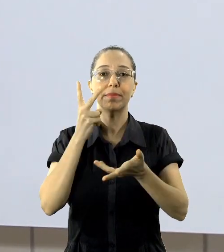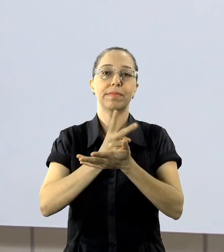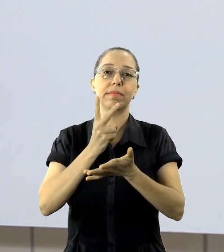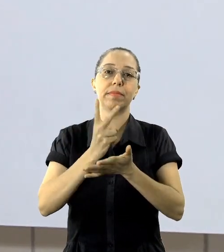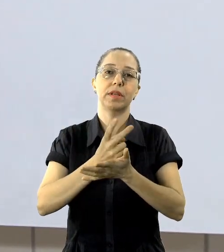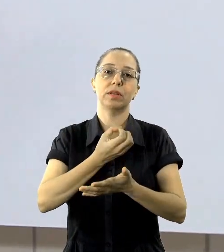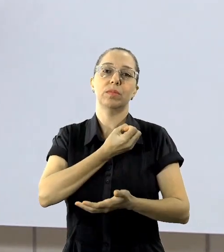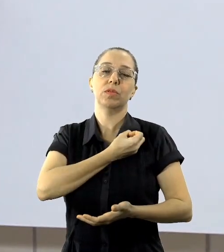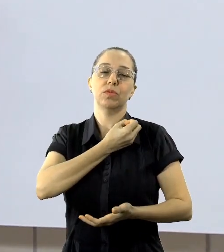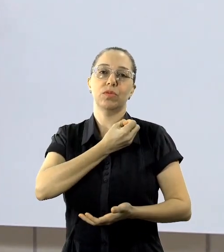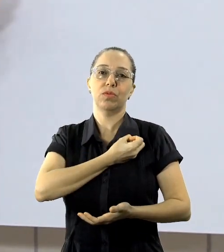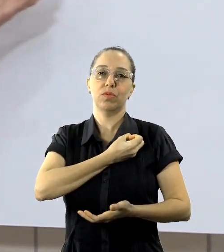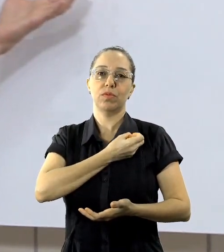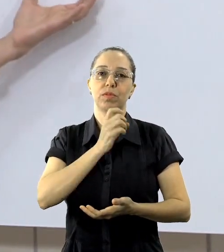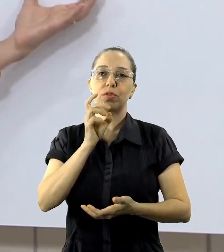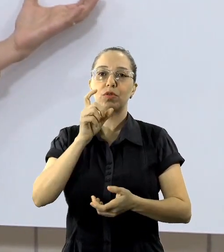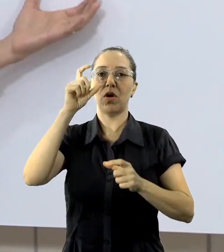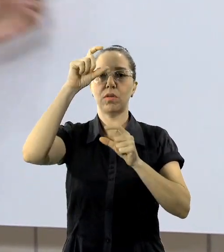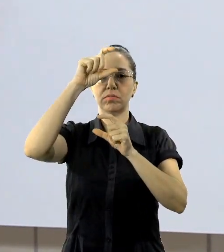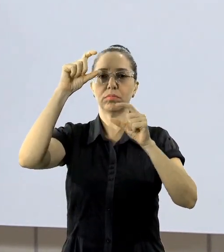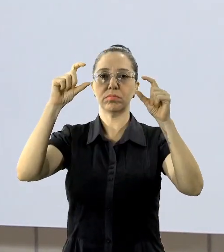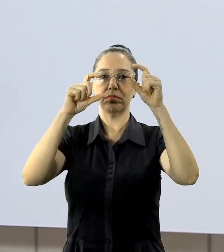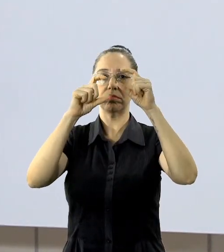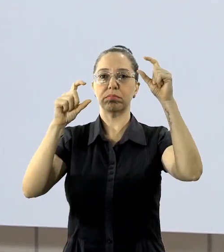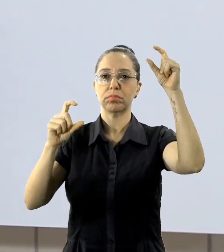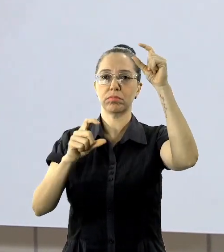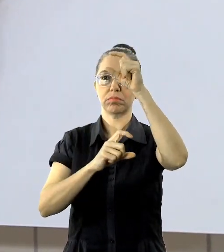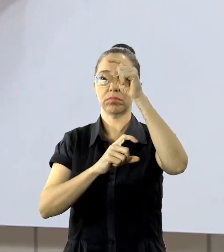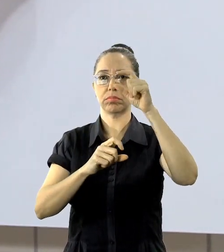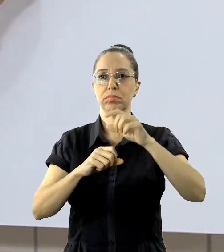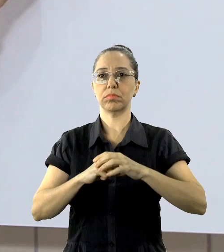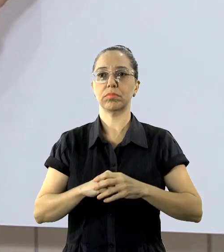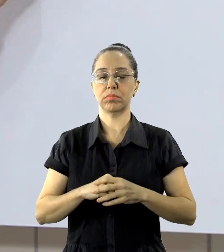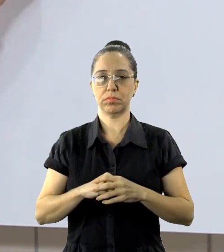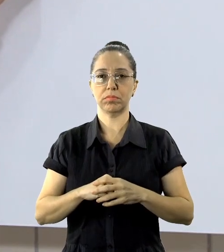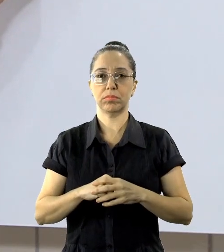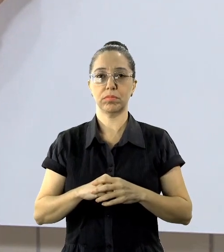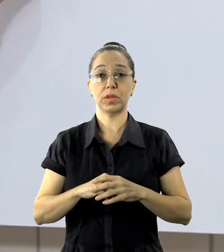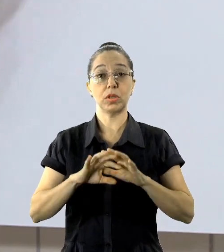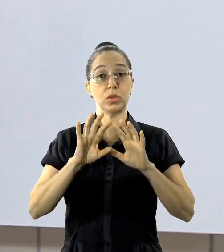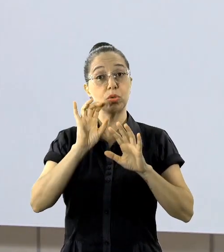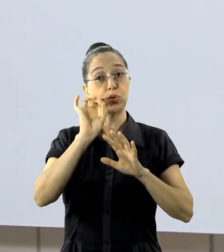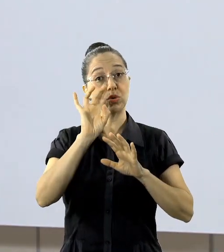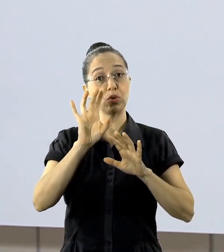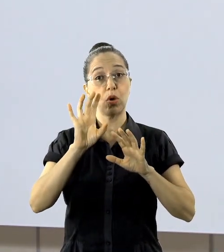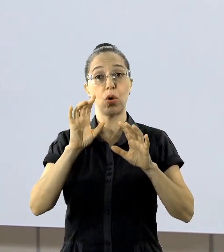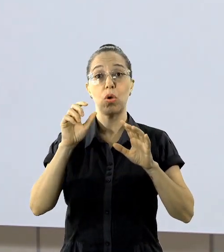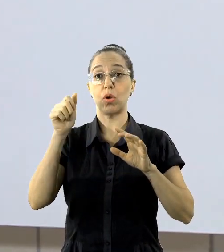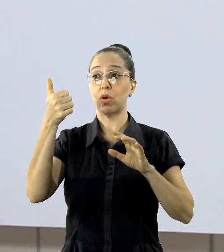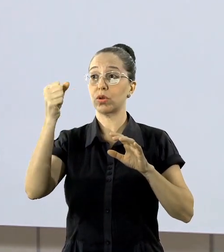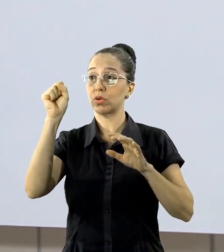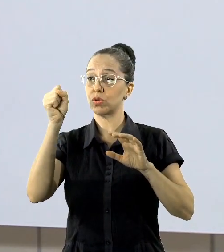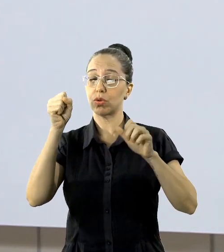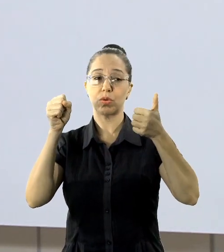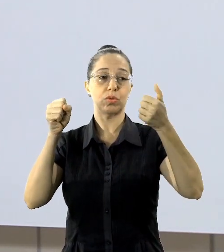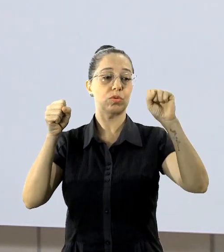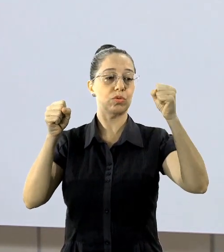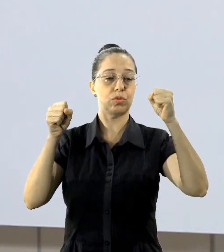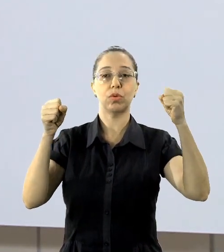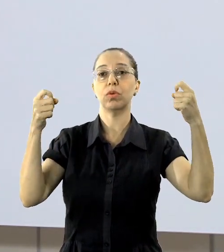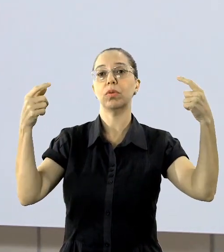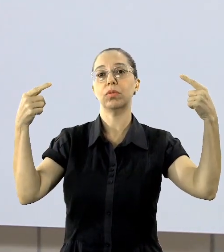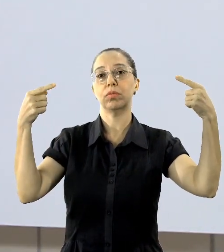números. E aqui a gente pode ver que a adição e a subtração são operações